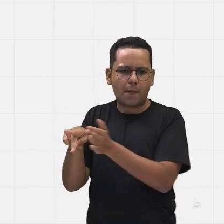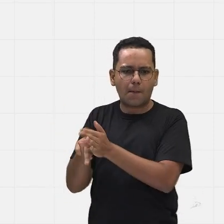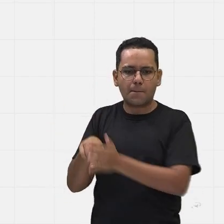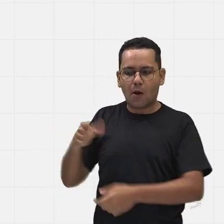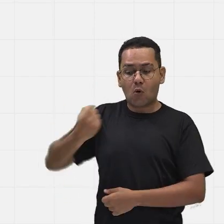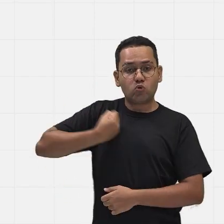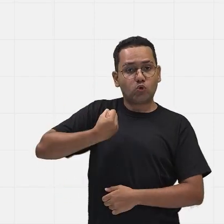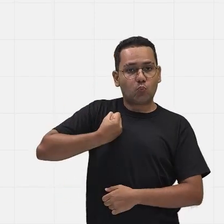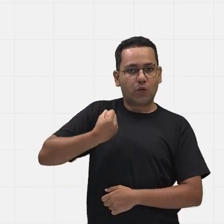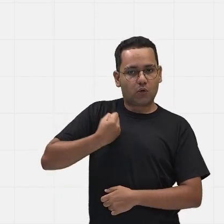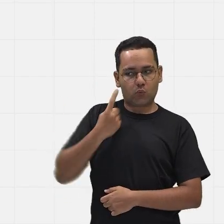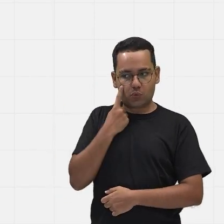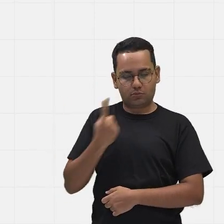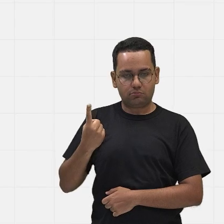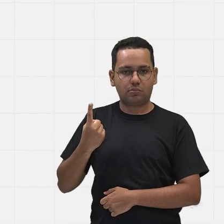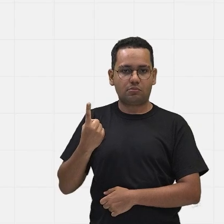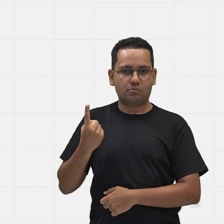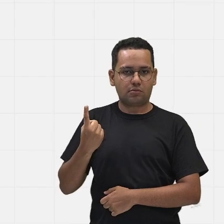10.154.217.61.